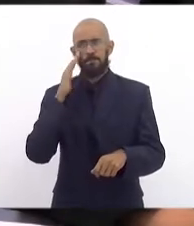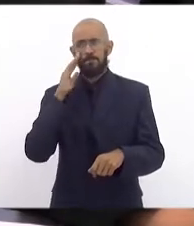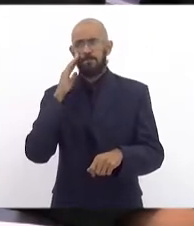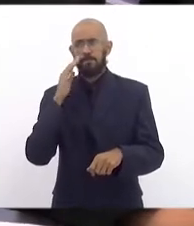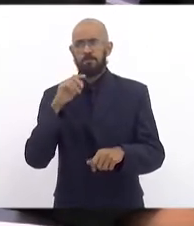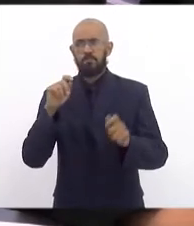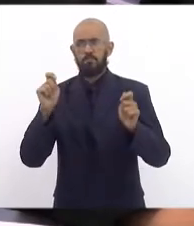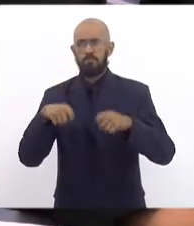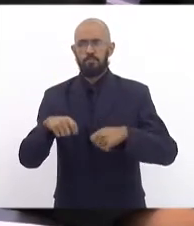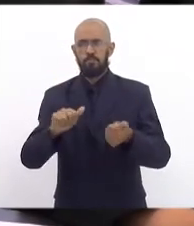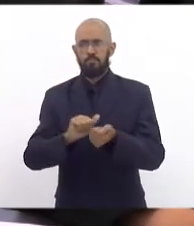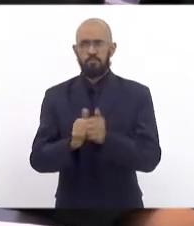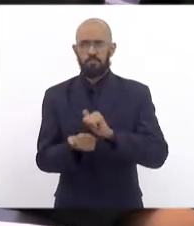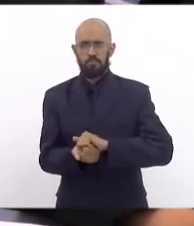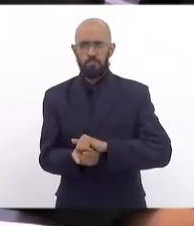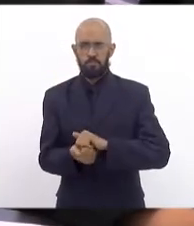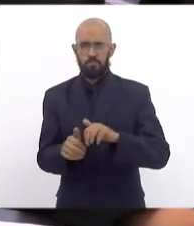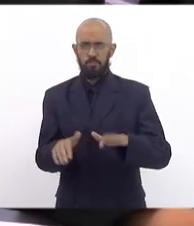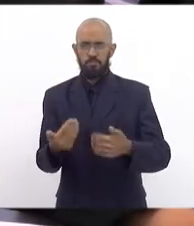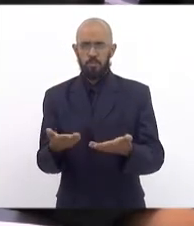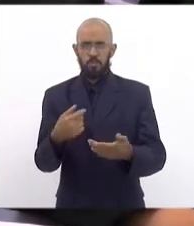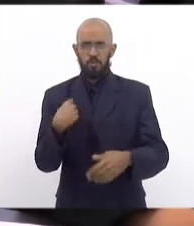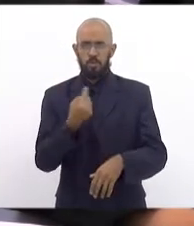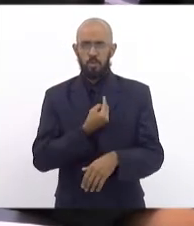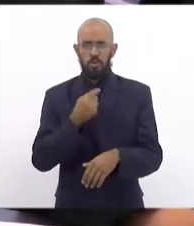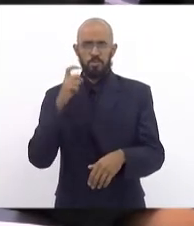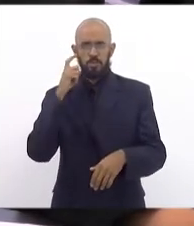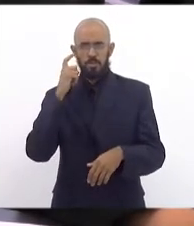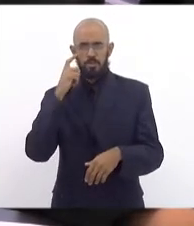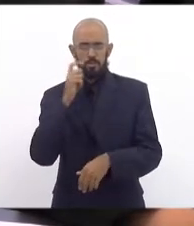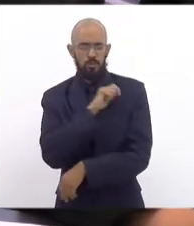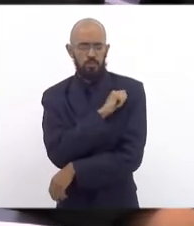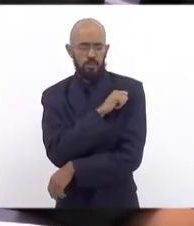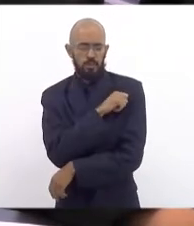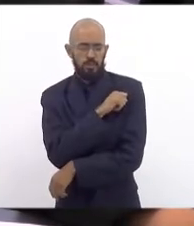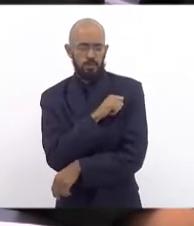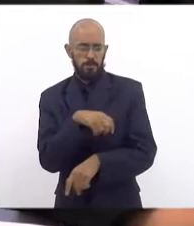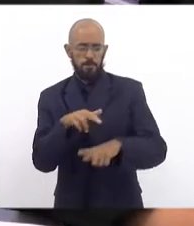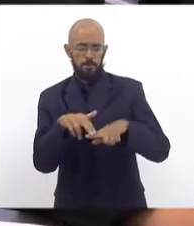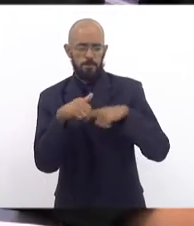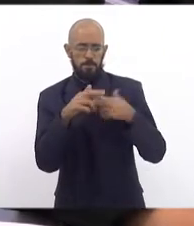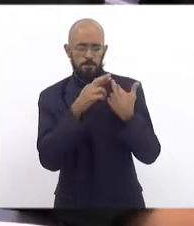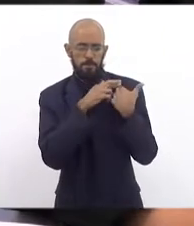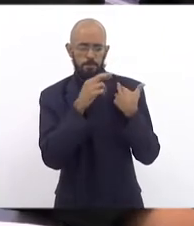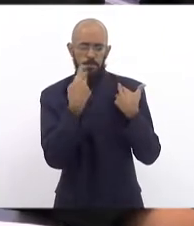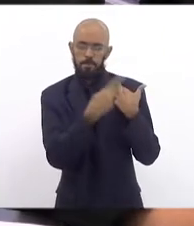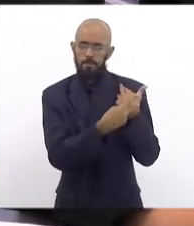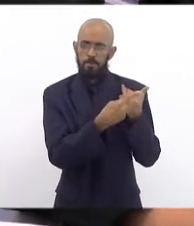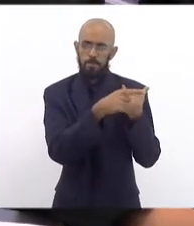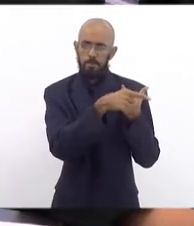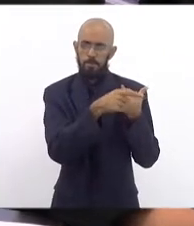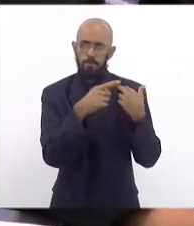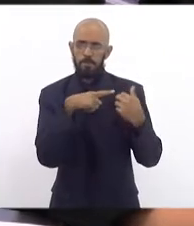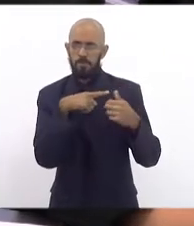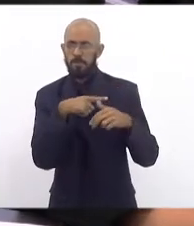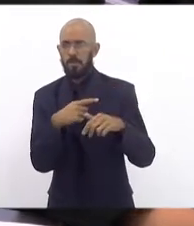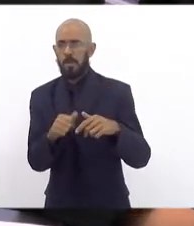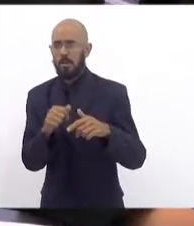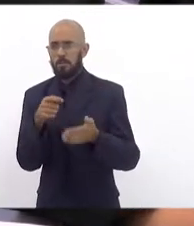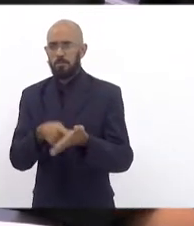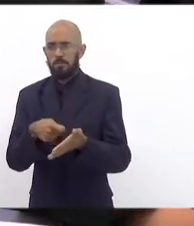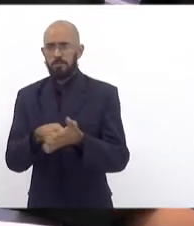coisa então a gente acha e a fiscalização até por dever deles eles têm uma interpretação muito mais restritiva